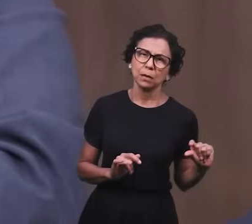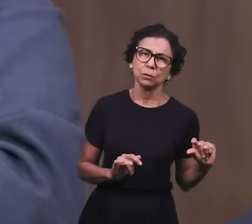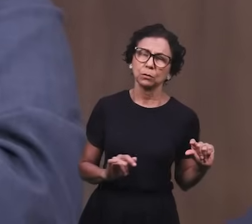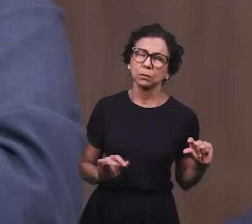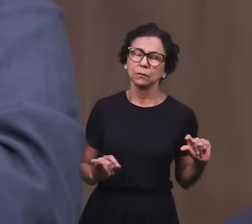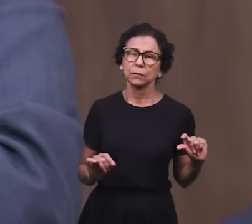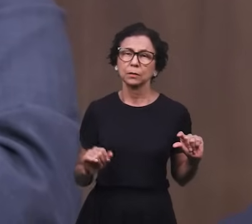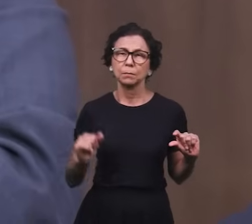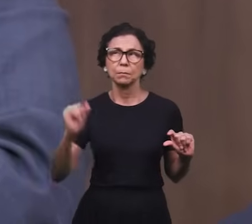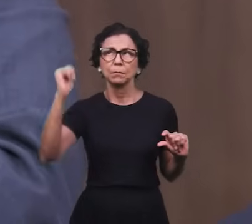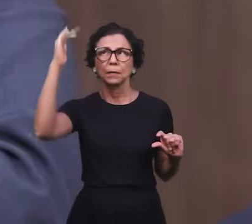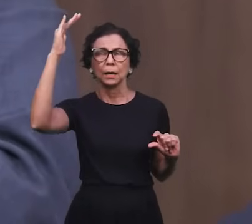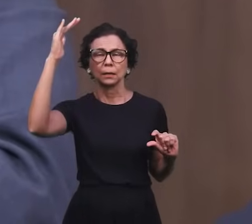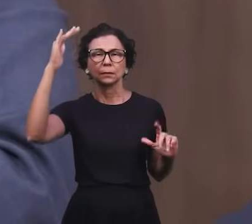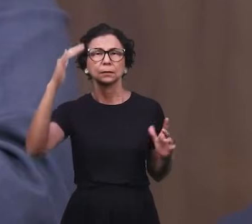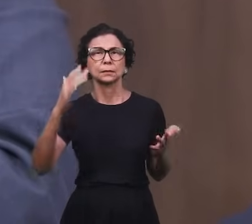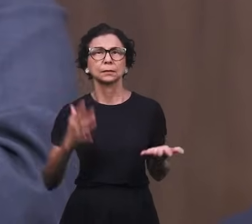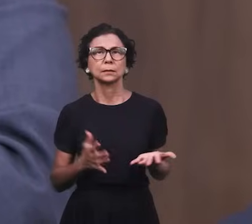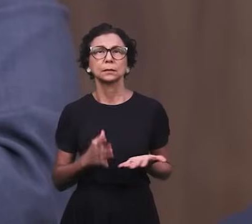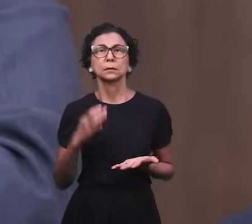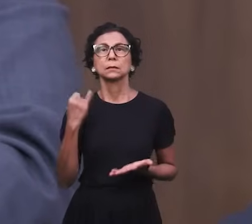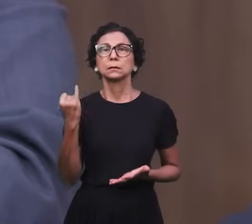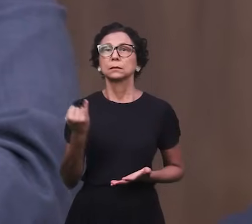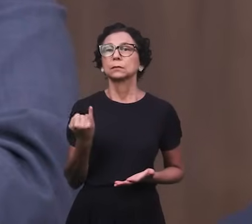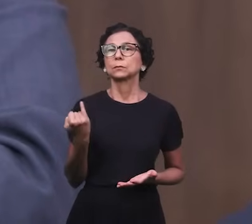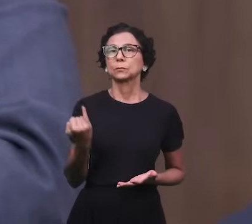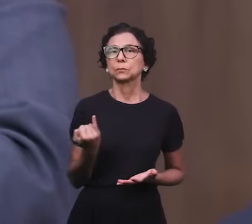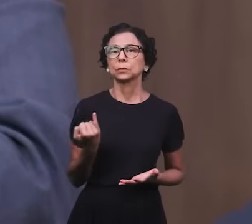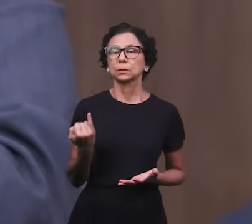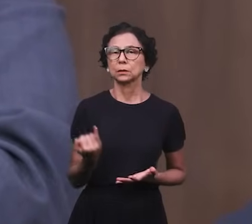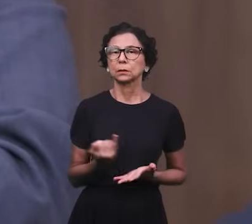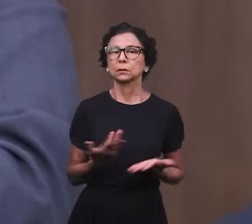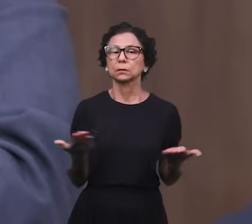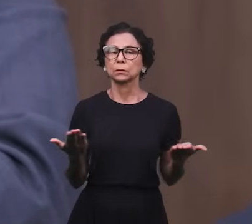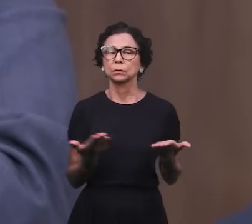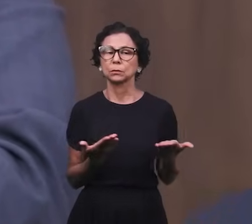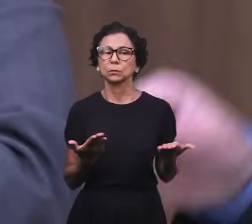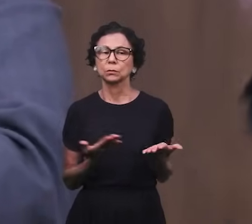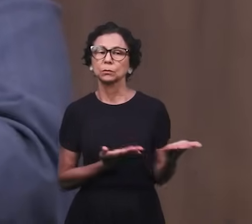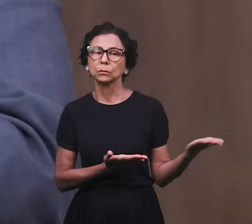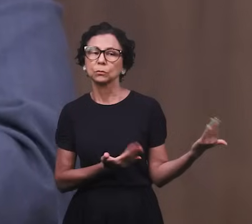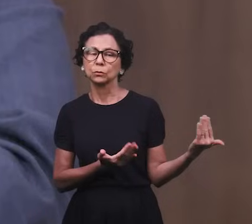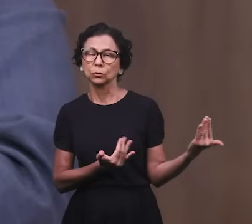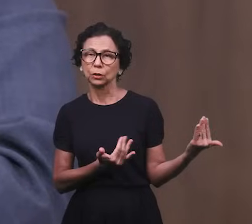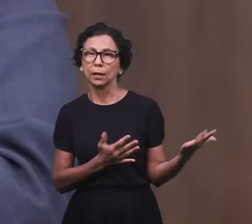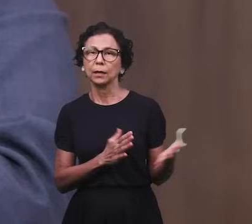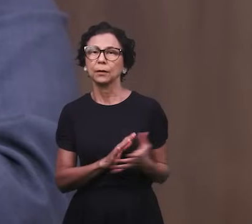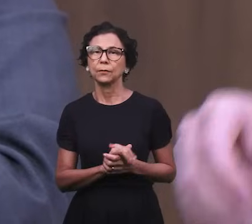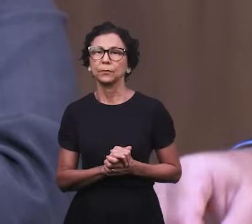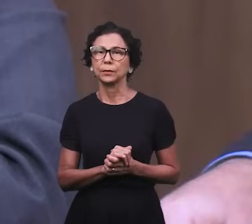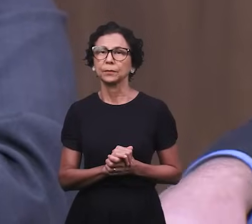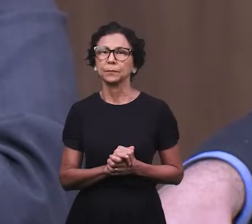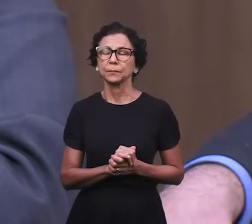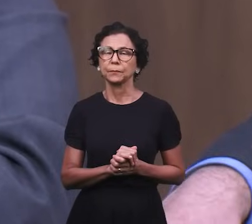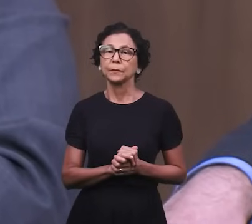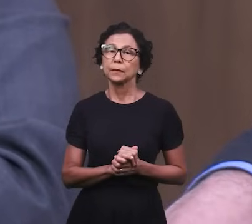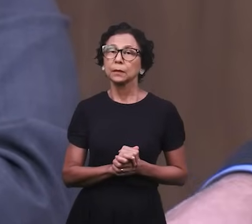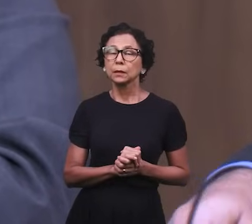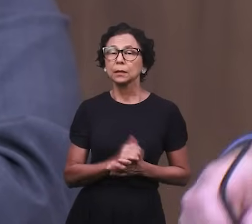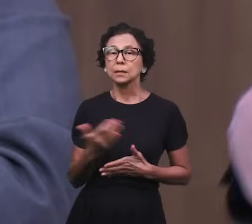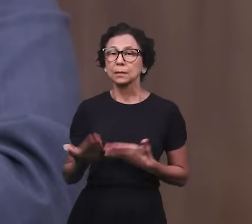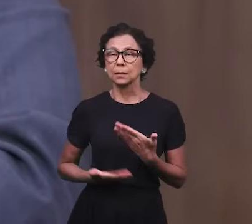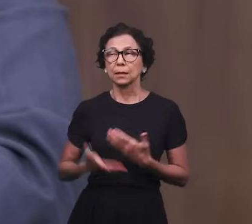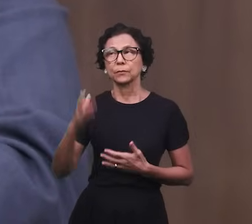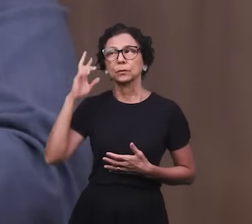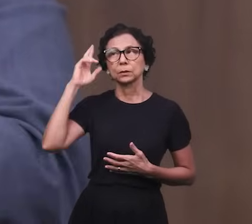de lado e vai surgindo outras oportunidades. Isso que é importante o jovem, o servo do Senhor, estar